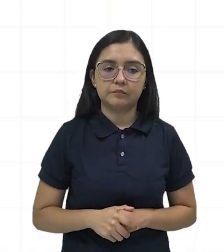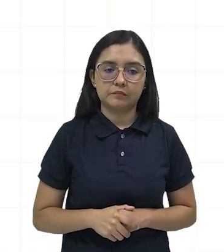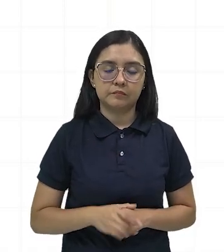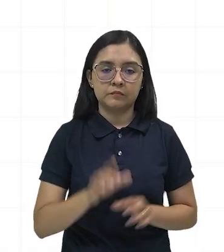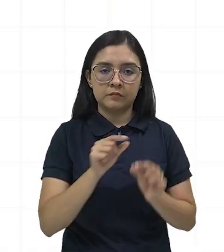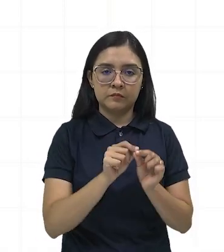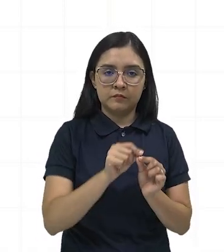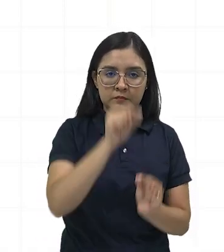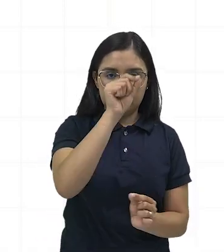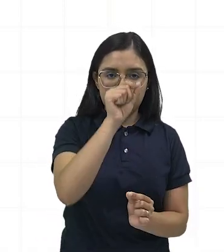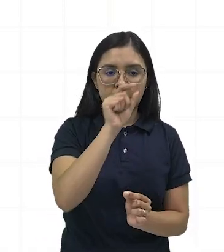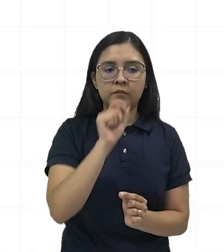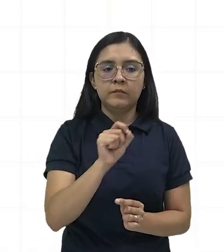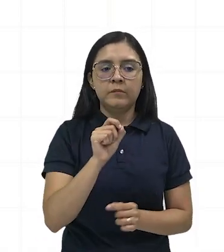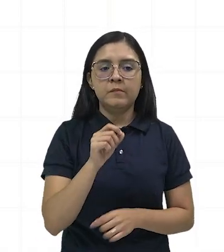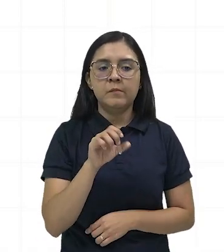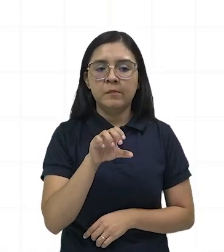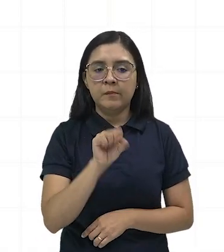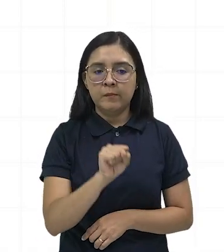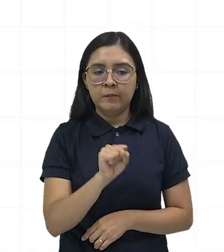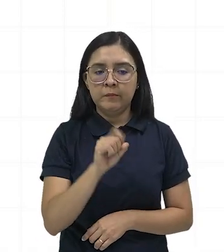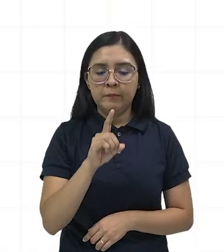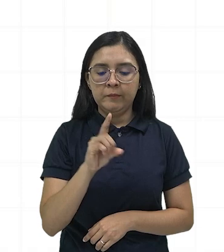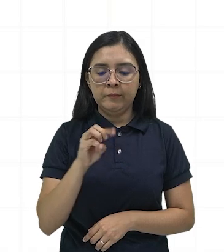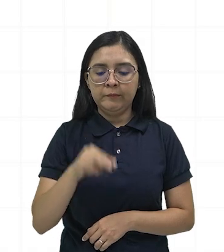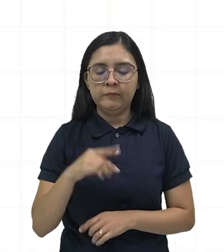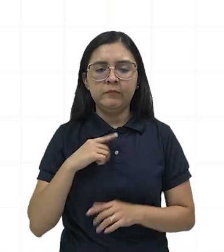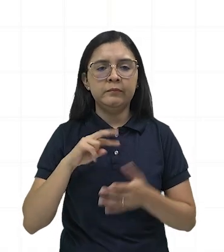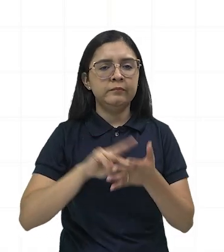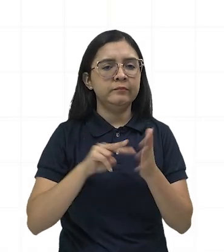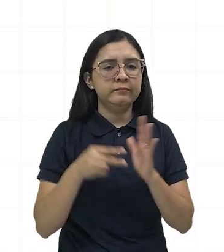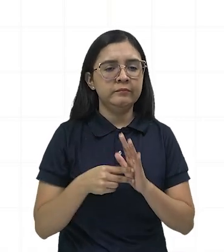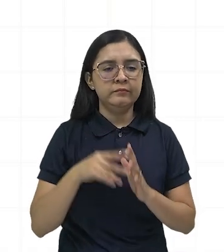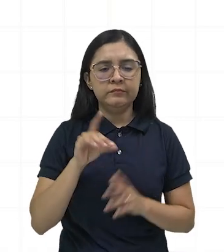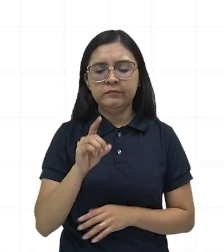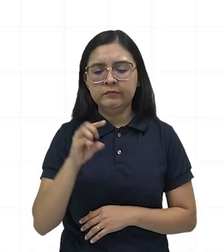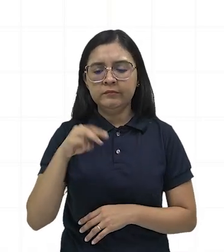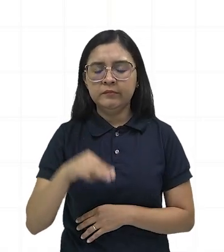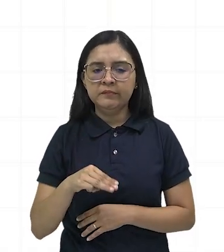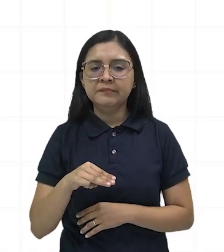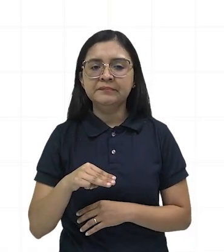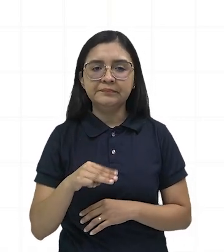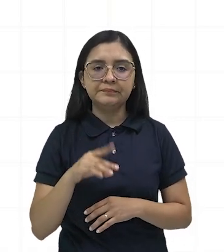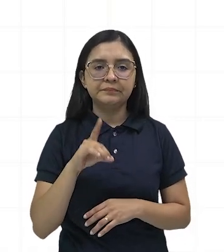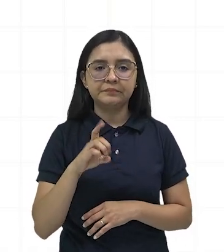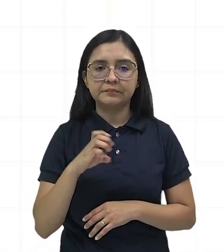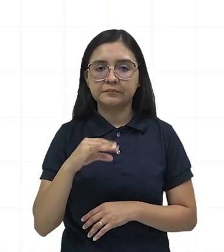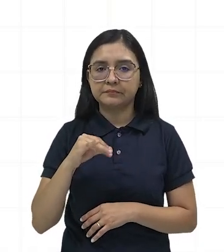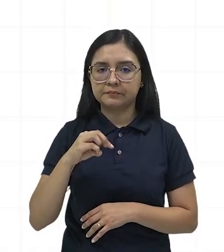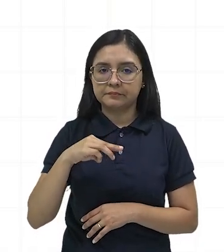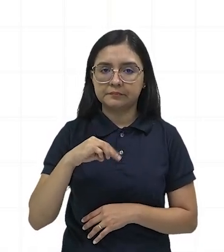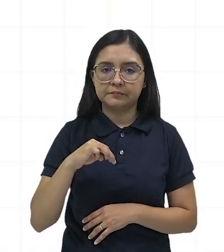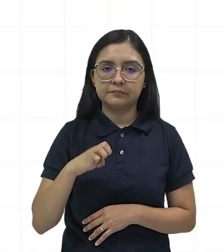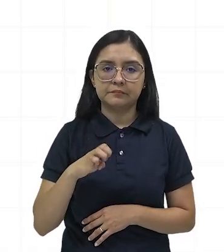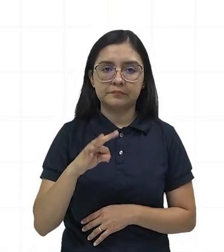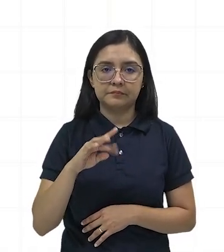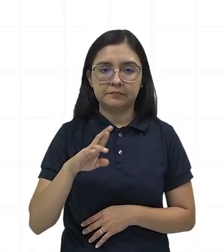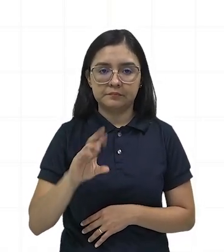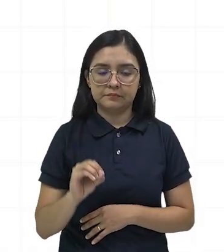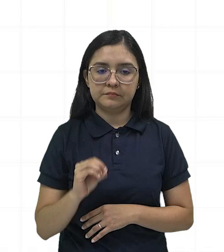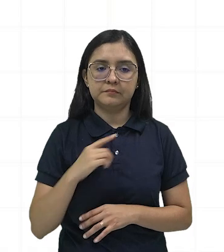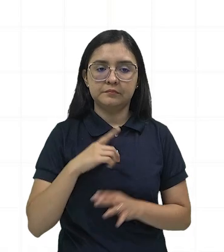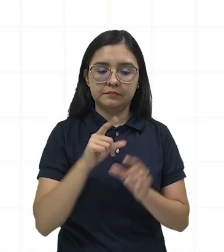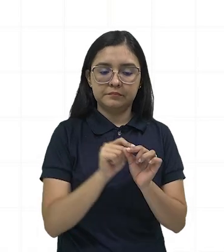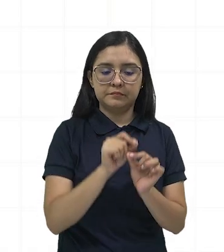uma medida, né, 8 dm. O que é o dm mesmo, professor? Decímetro, né? Então, temos aqui